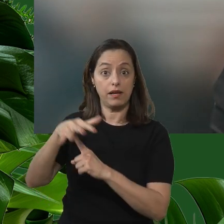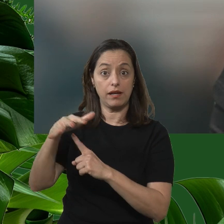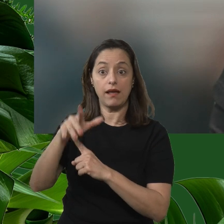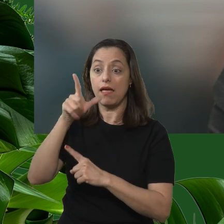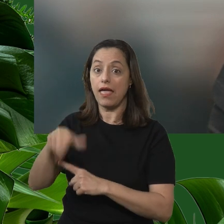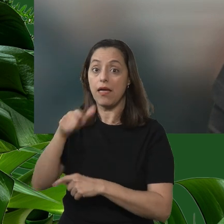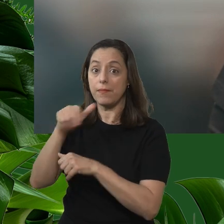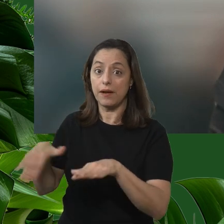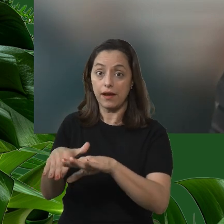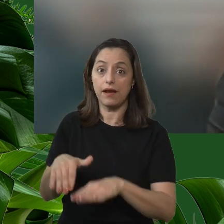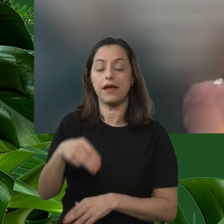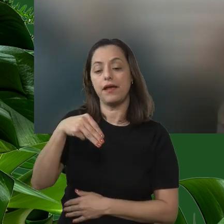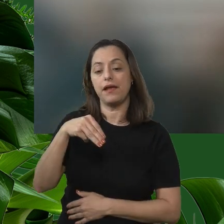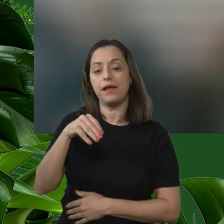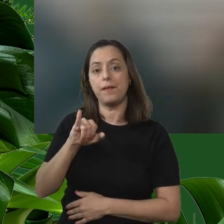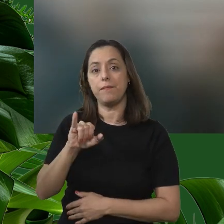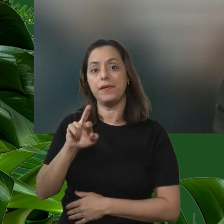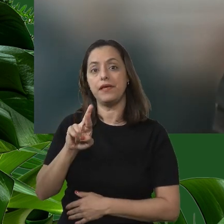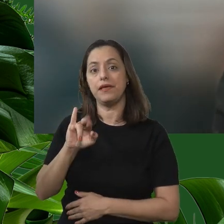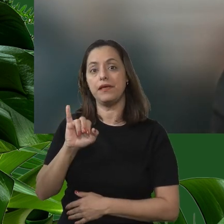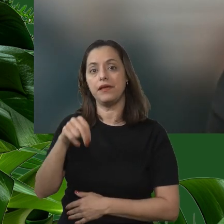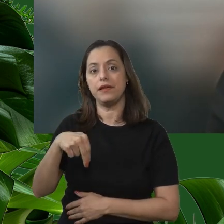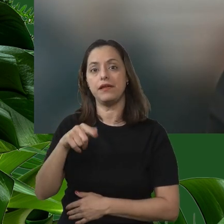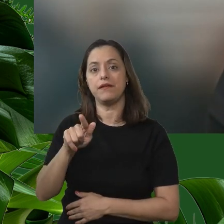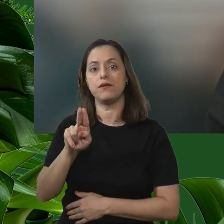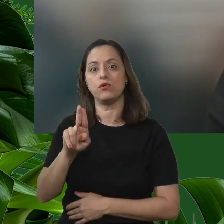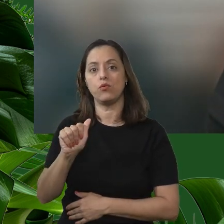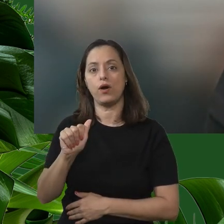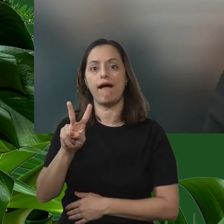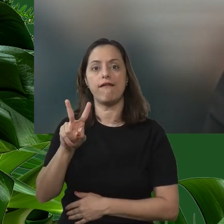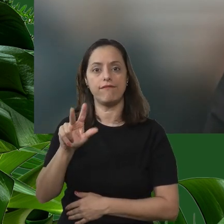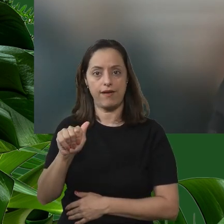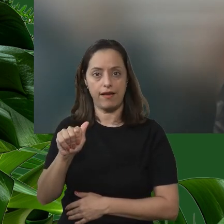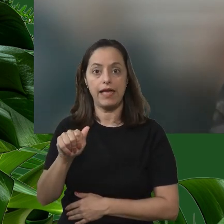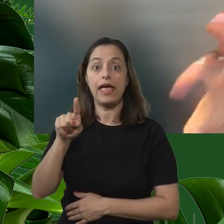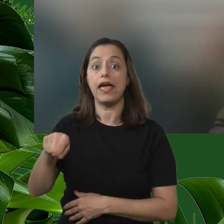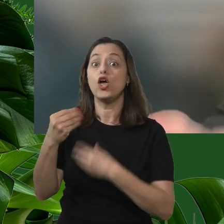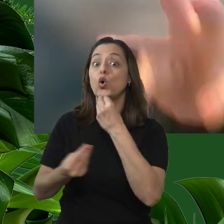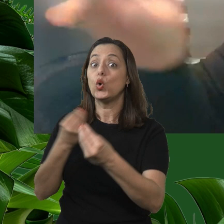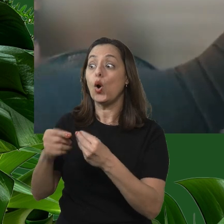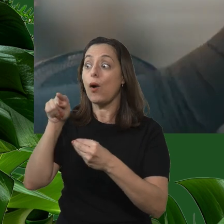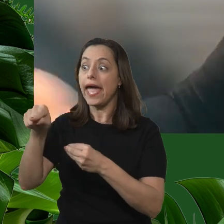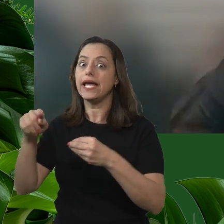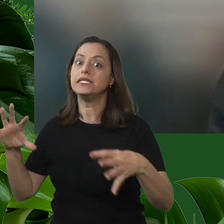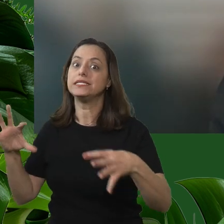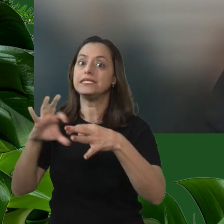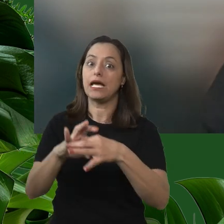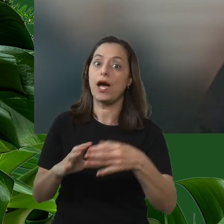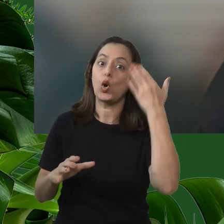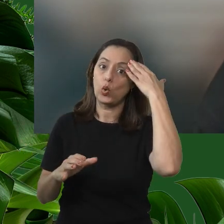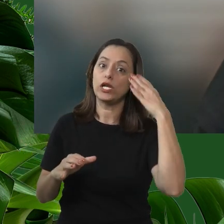metropolitana de Curitiba, né, que tem relação direta com o sistema de abastecimento integrado da Grande Curitiba. E